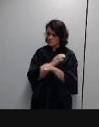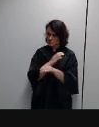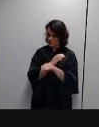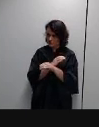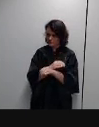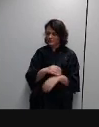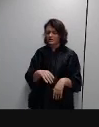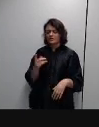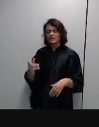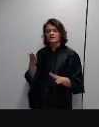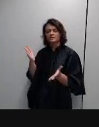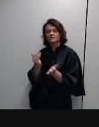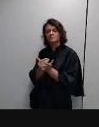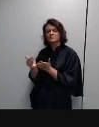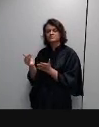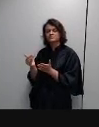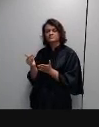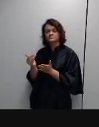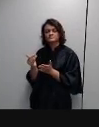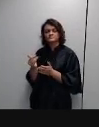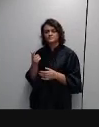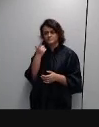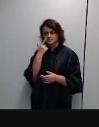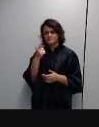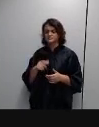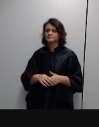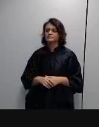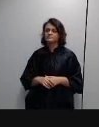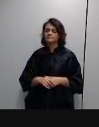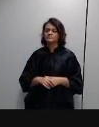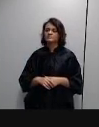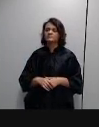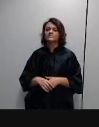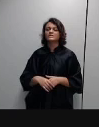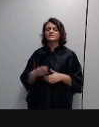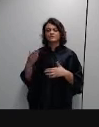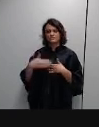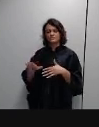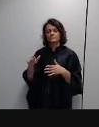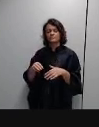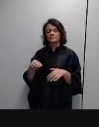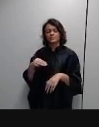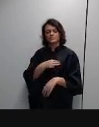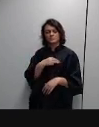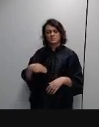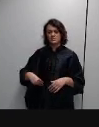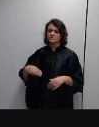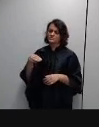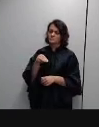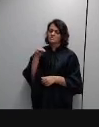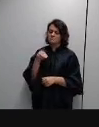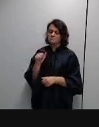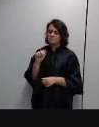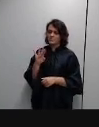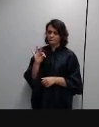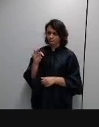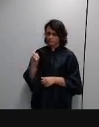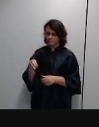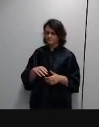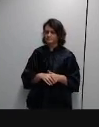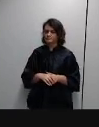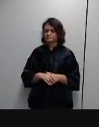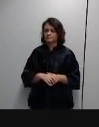Olha aí e isso foi a sua previsto mal ressalto que mexe a igreja primeira turma